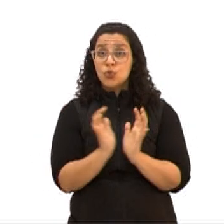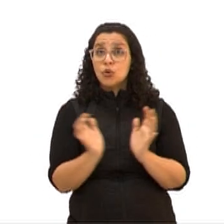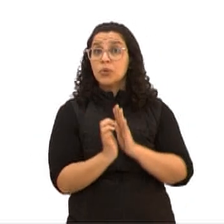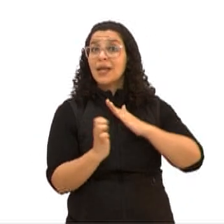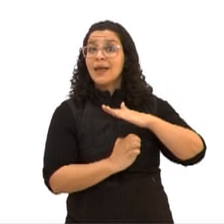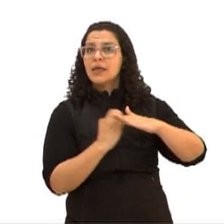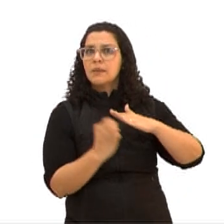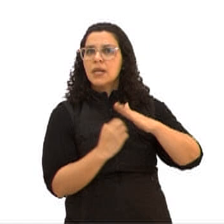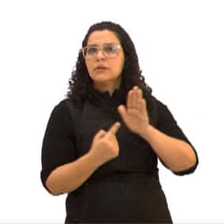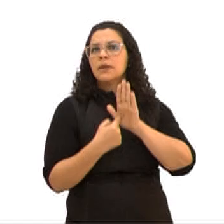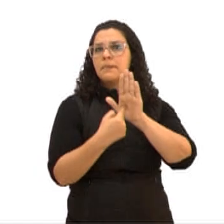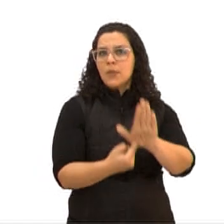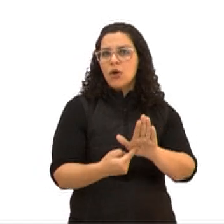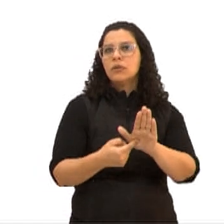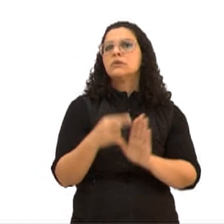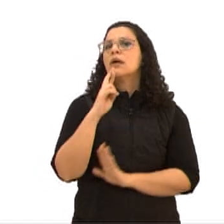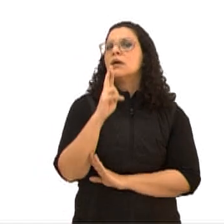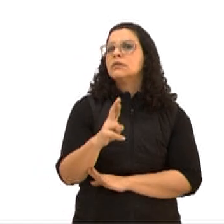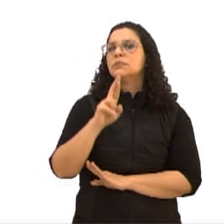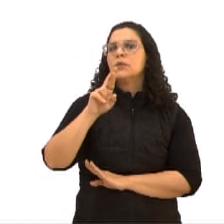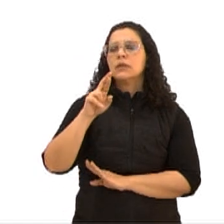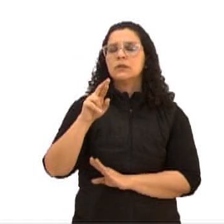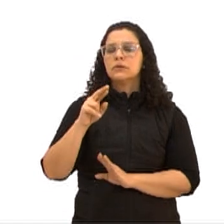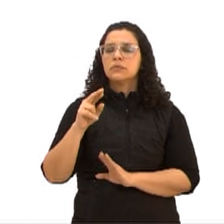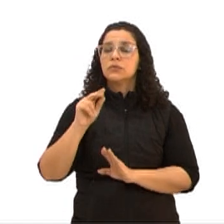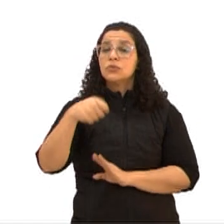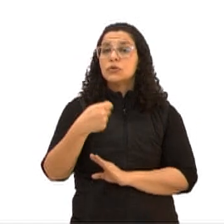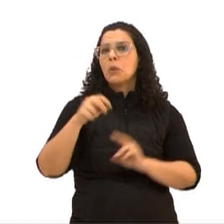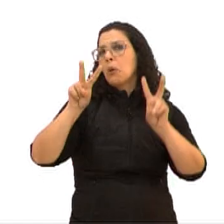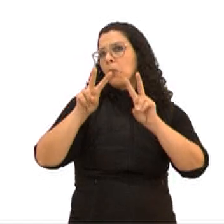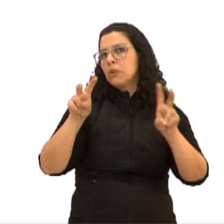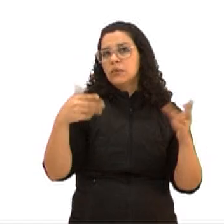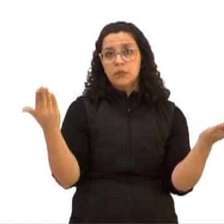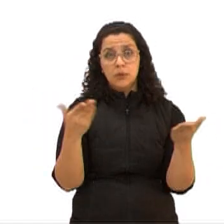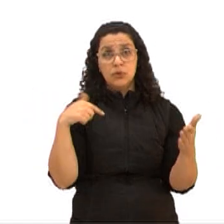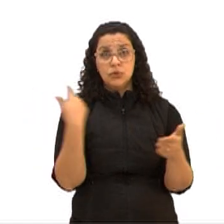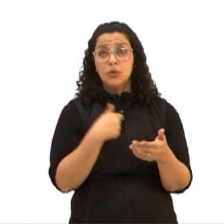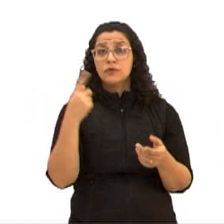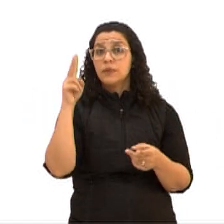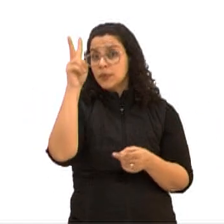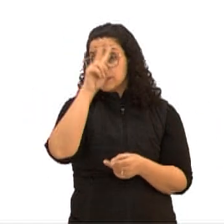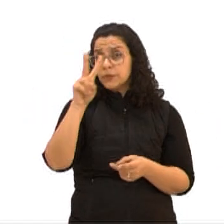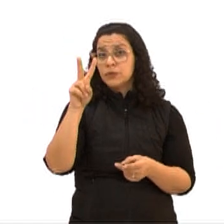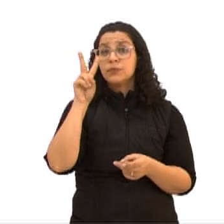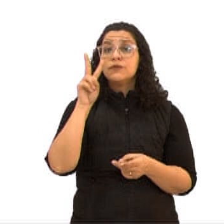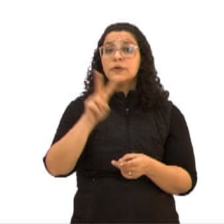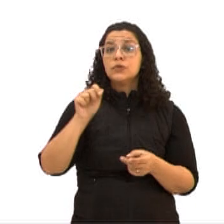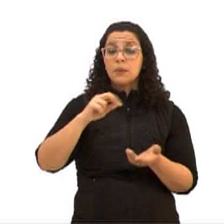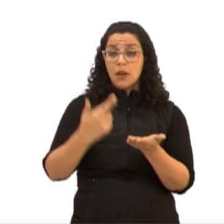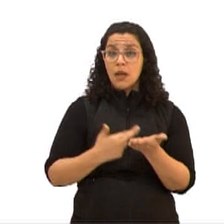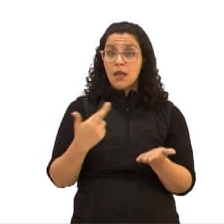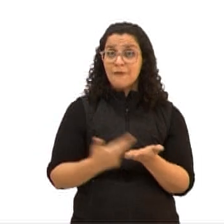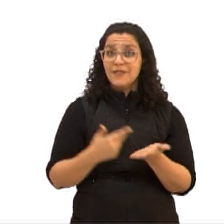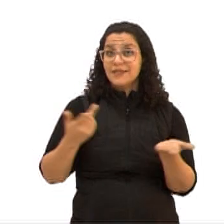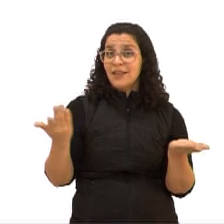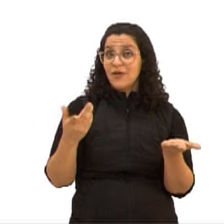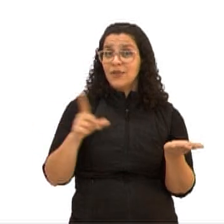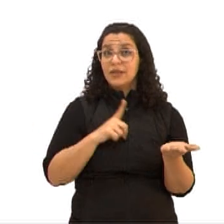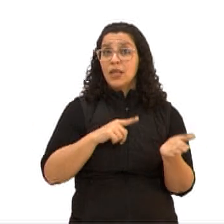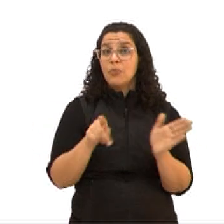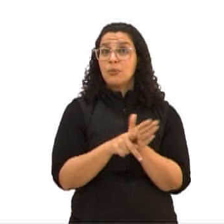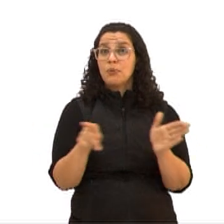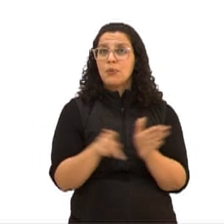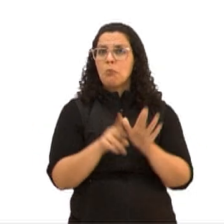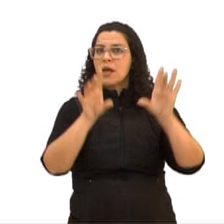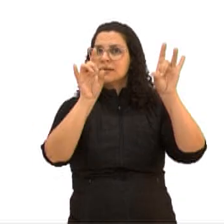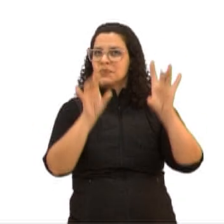a respeito de determinado assunto. Neste caso de hoje, como nós vamos ver sobre uma revista que saiu ali numa